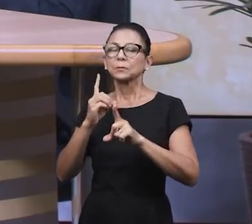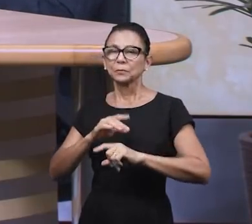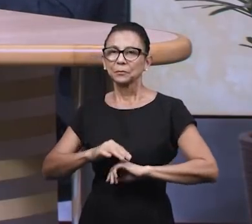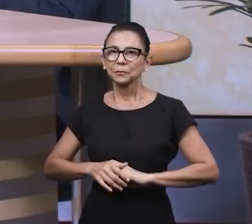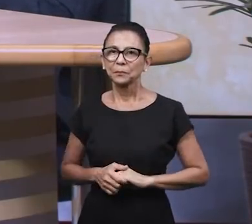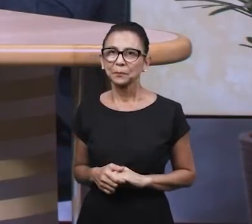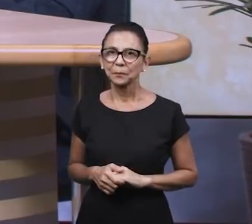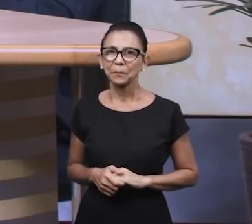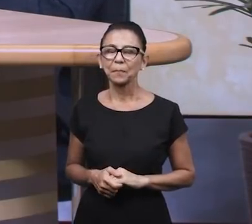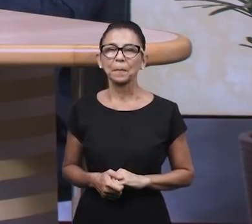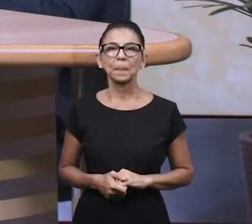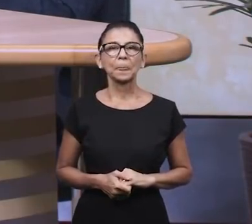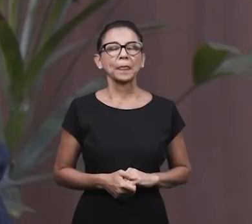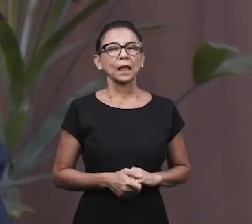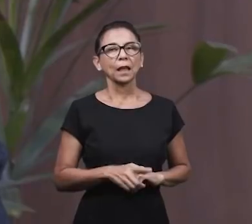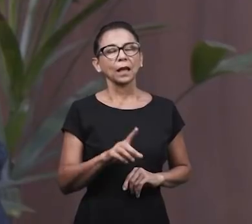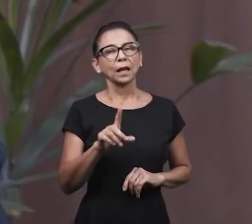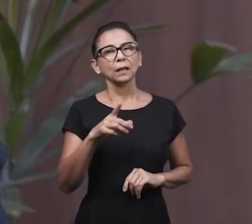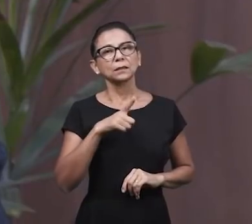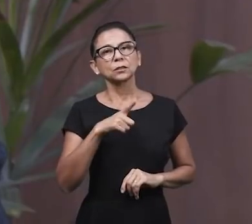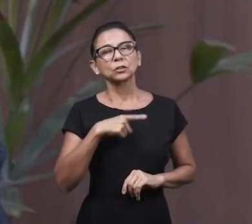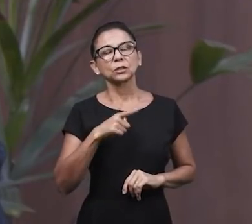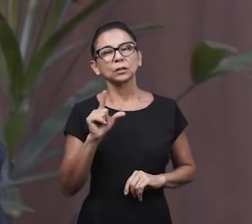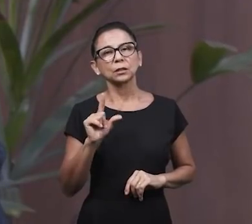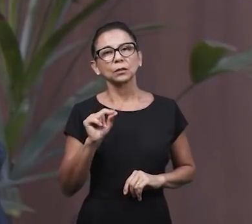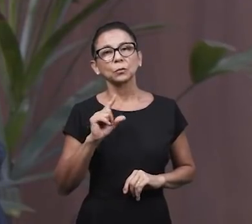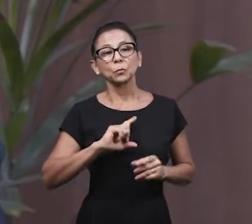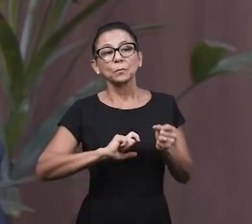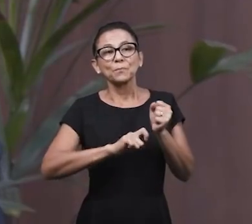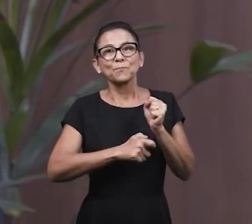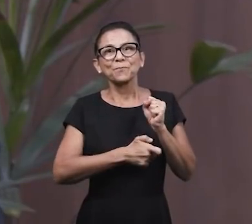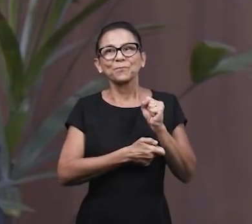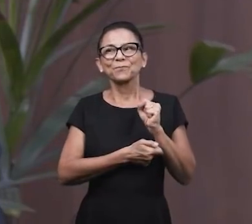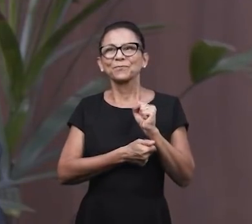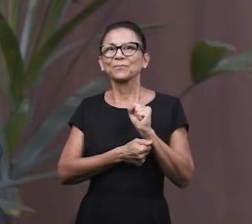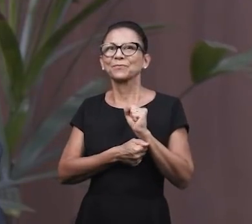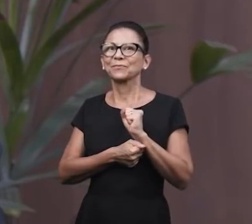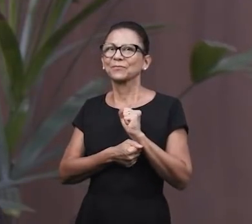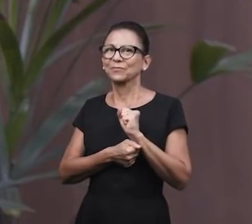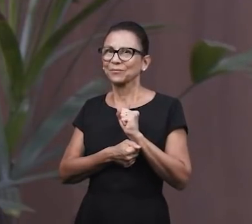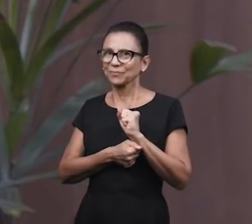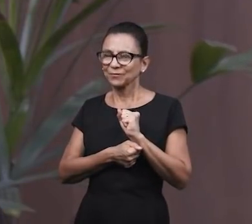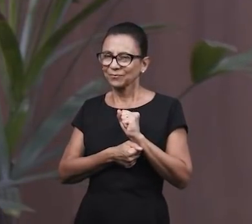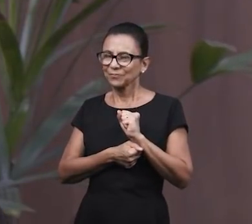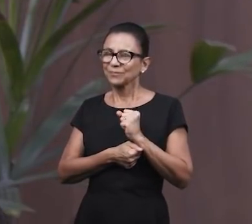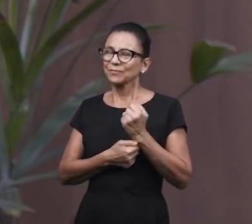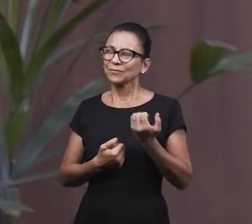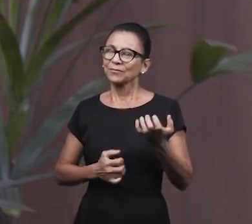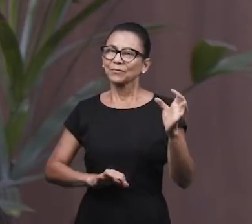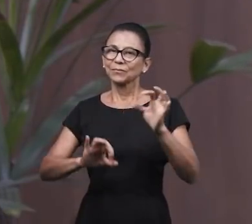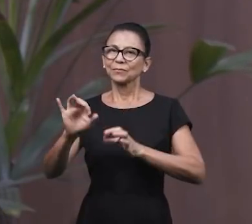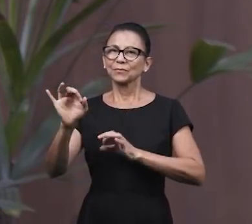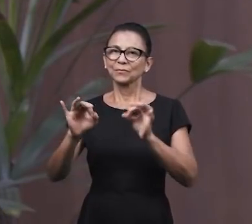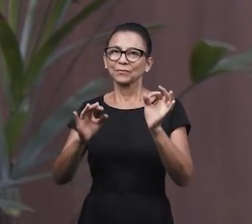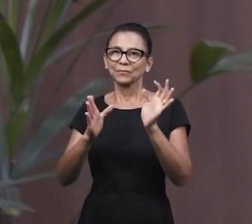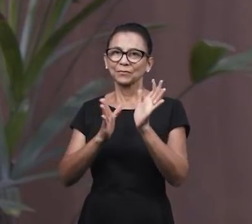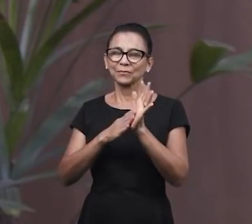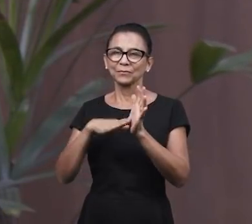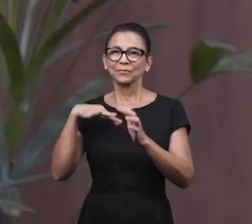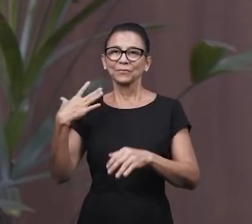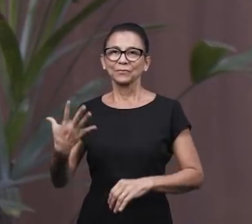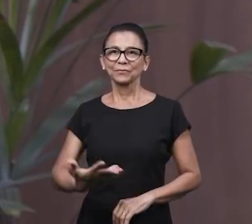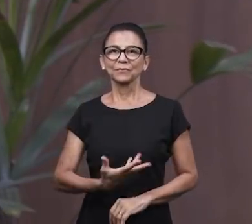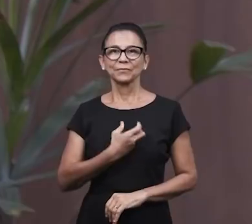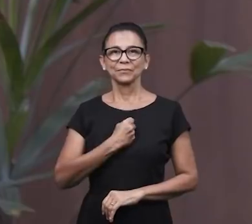como libertador, estava exatamente o grande segredo do verdadeiro plano de salvação em